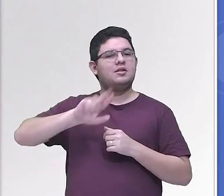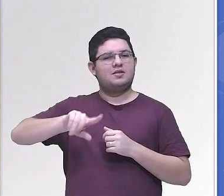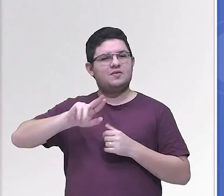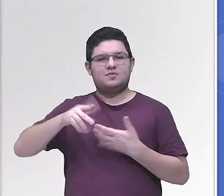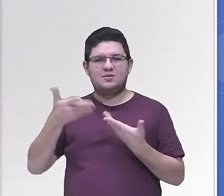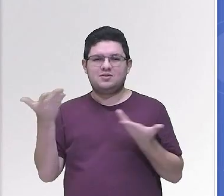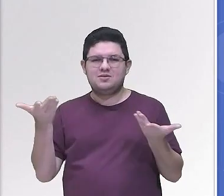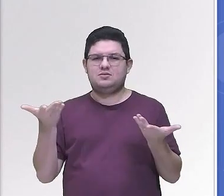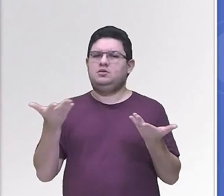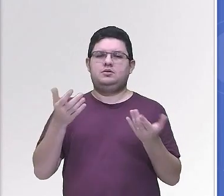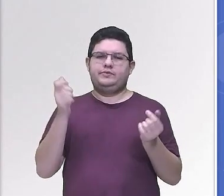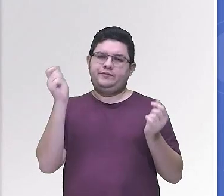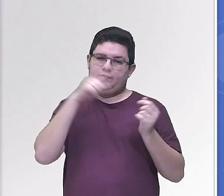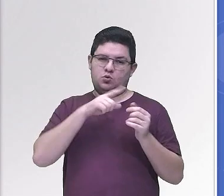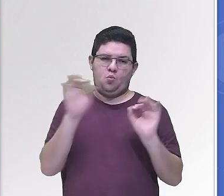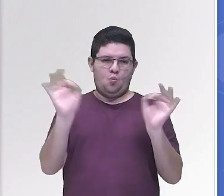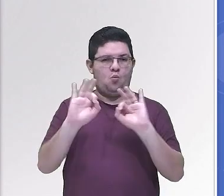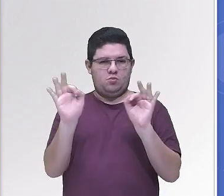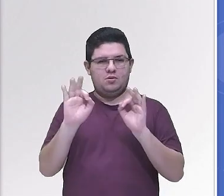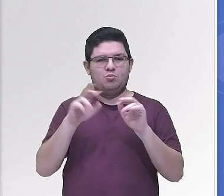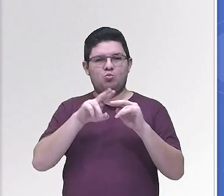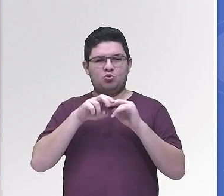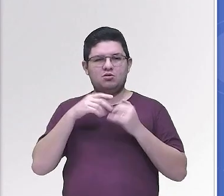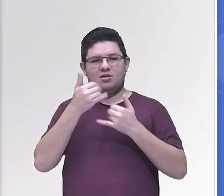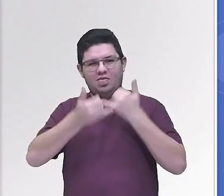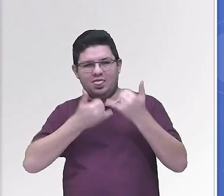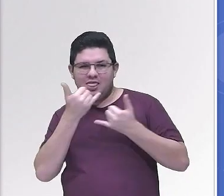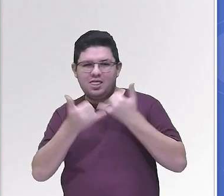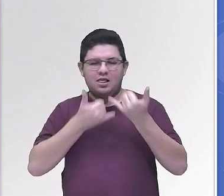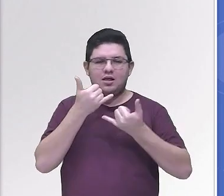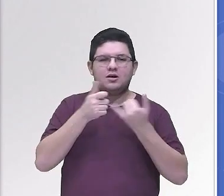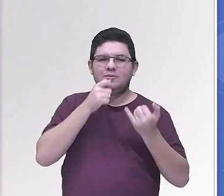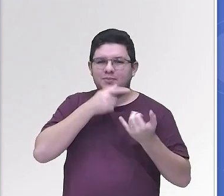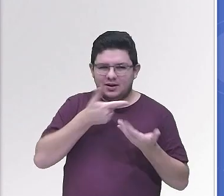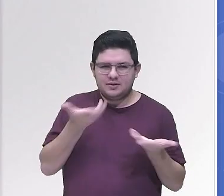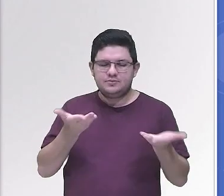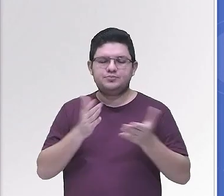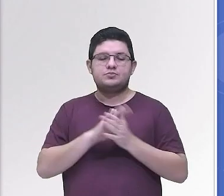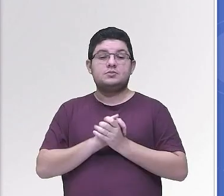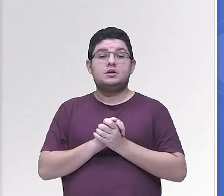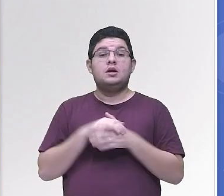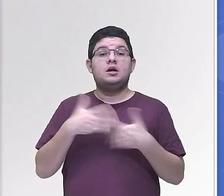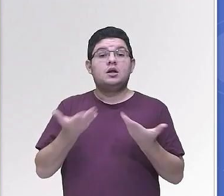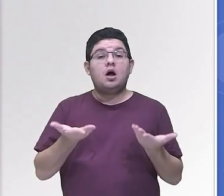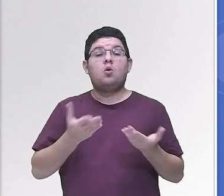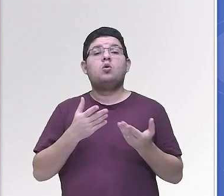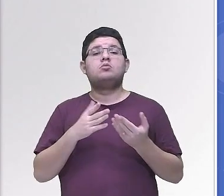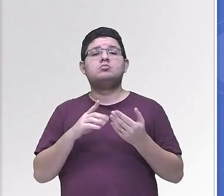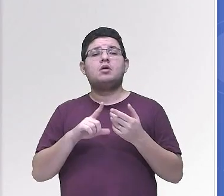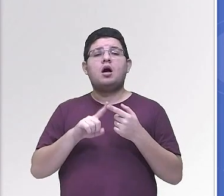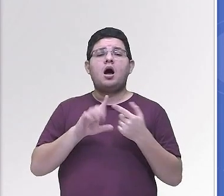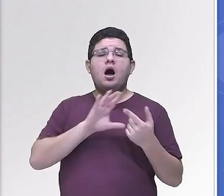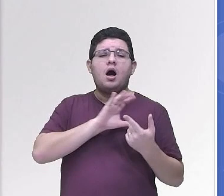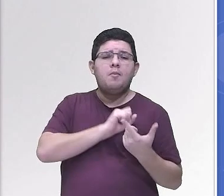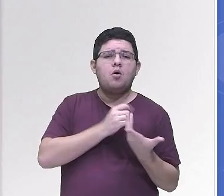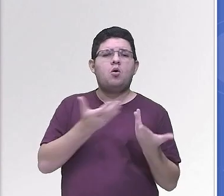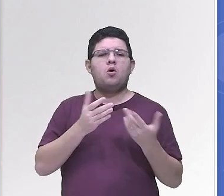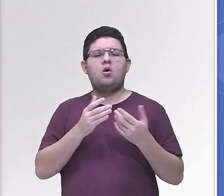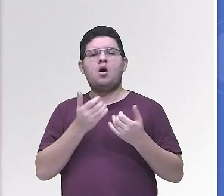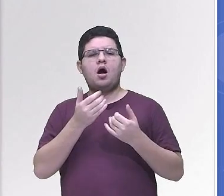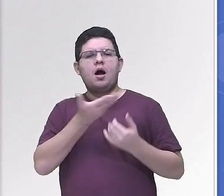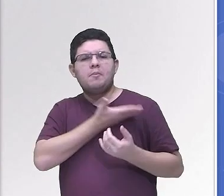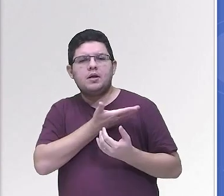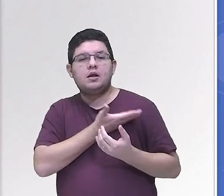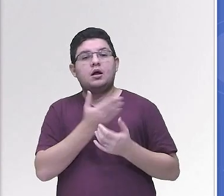foi escrevendo, olha, é o amor, a amizade, a sabedoria, o Otiniel respondeu para nós, amor, a amizade, a sabedoria. O Paulo respondeu,